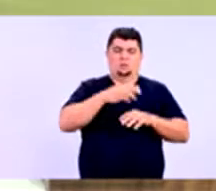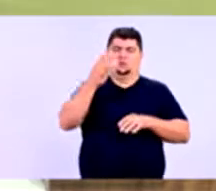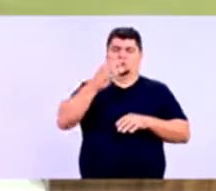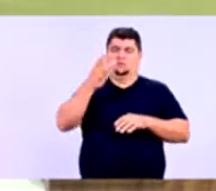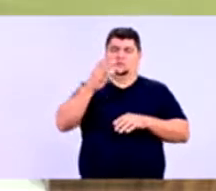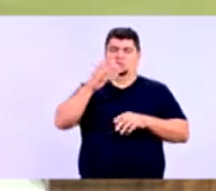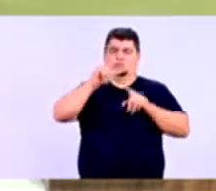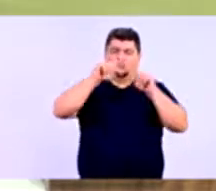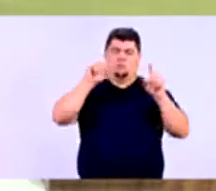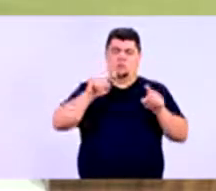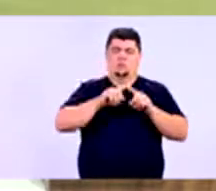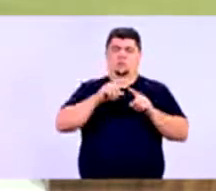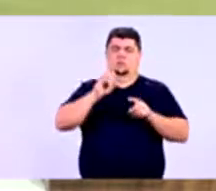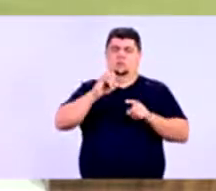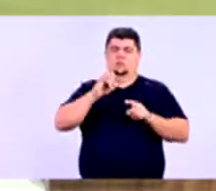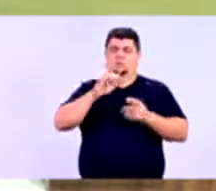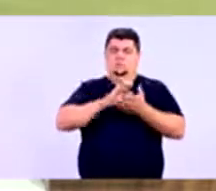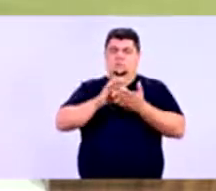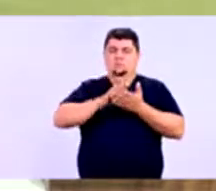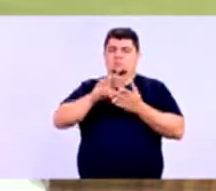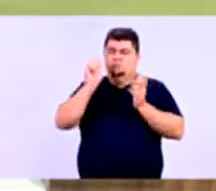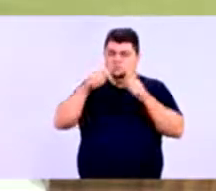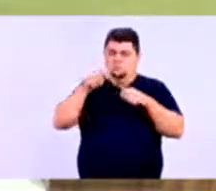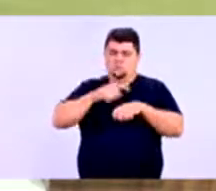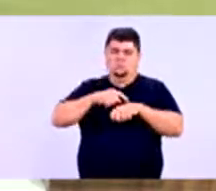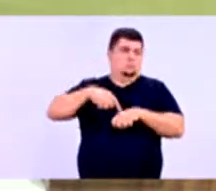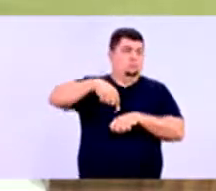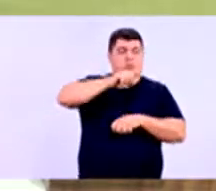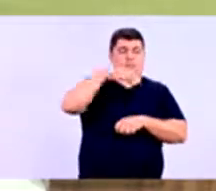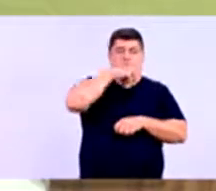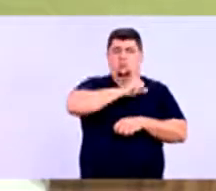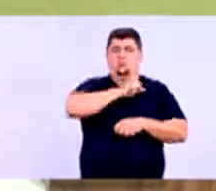as fórmulas. Se alguém não imprimiu, talvez ainda dá tempo de correr atrás, né,